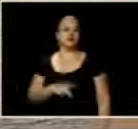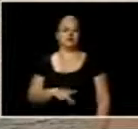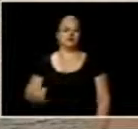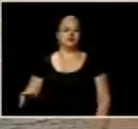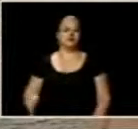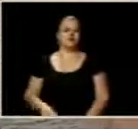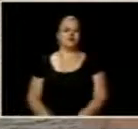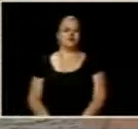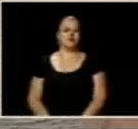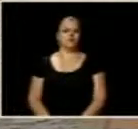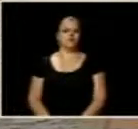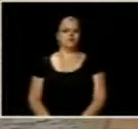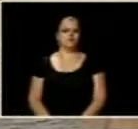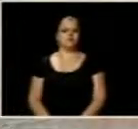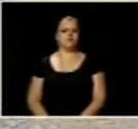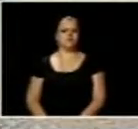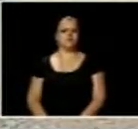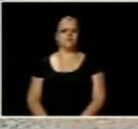Luizinho da Farmácia.